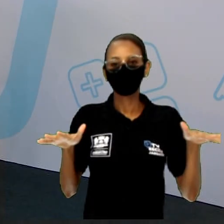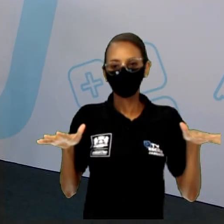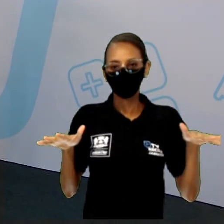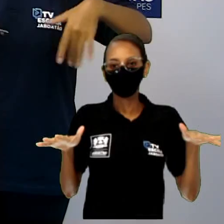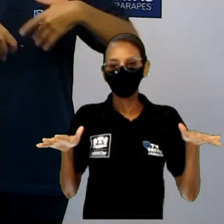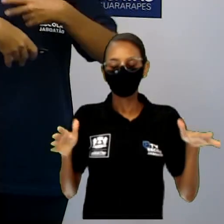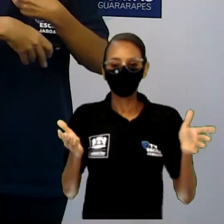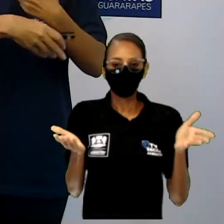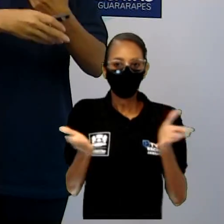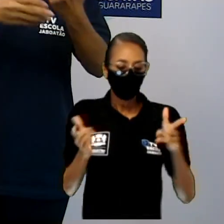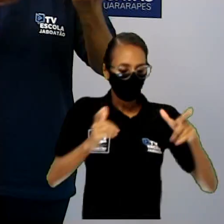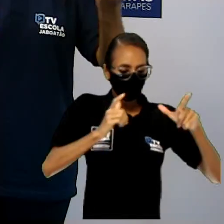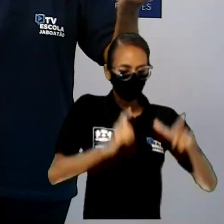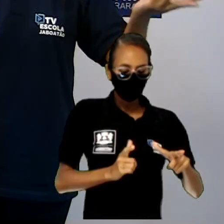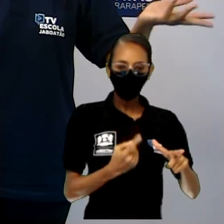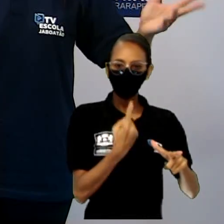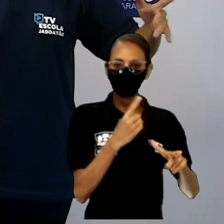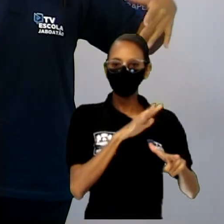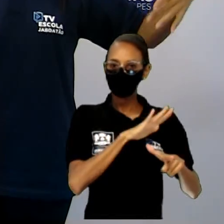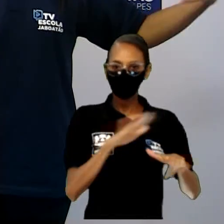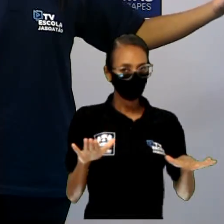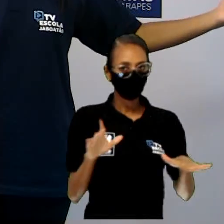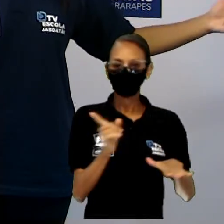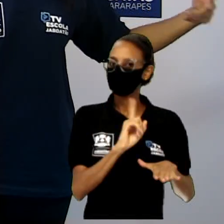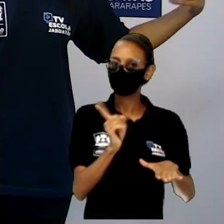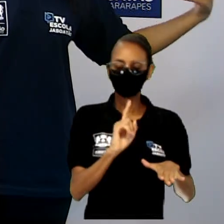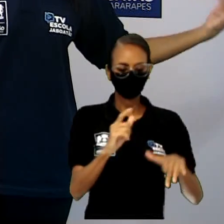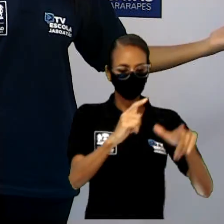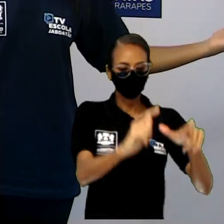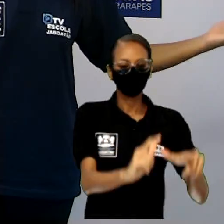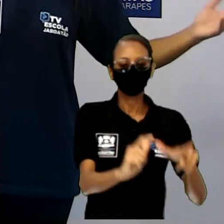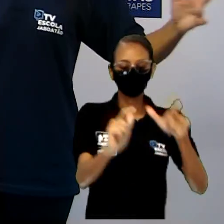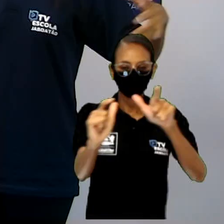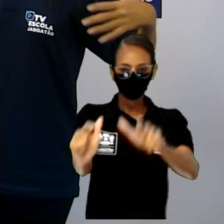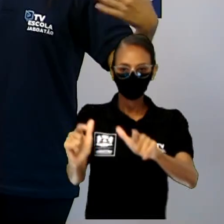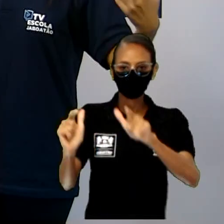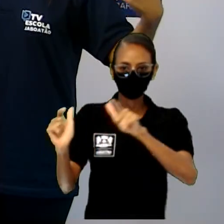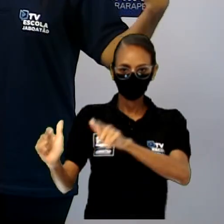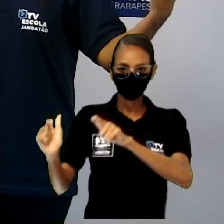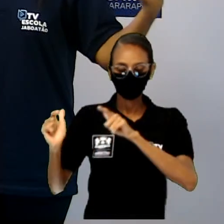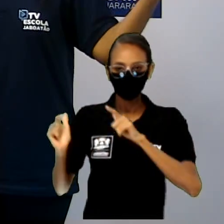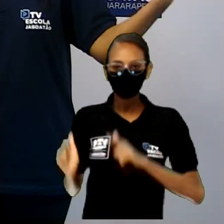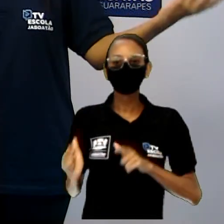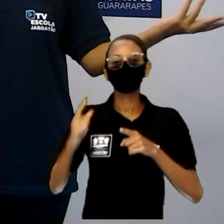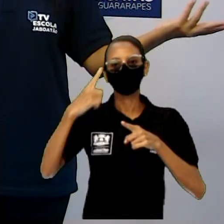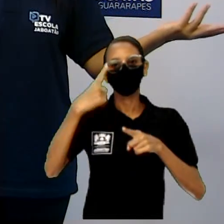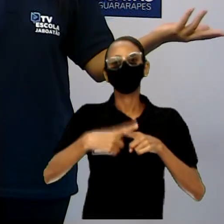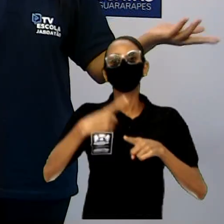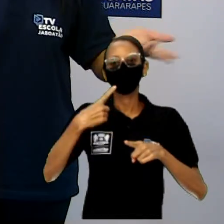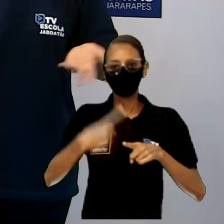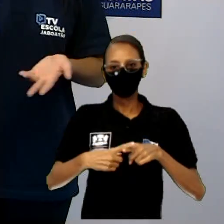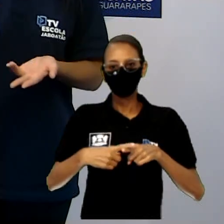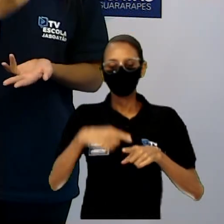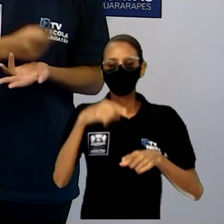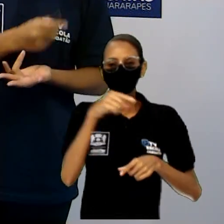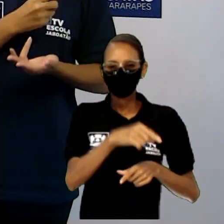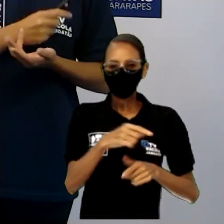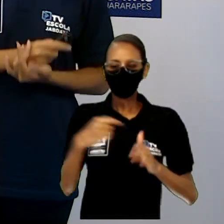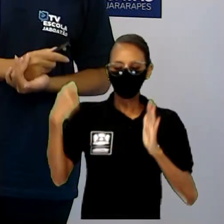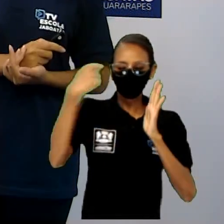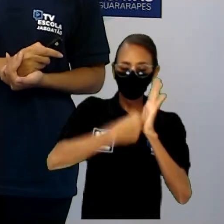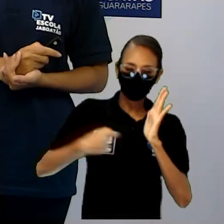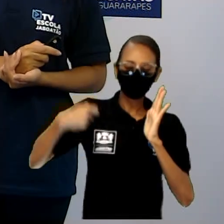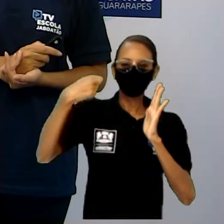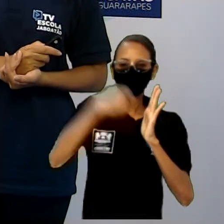local só. Eles estavam espalhados ali em vários locais, porque eles não mais conseguiram resistir ali às invasões